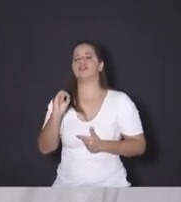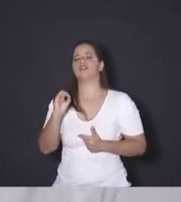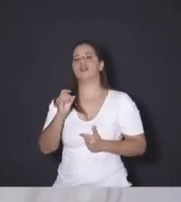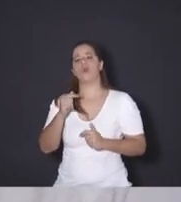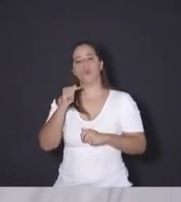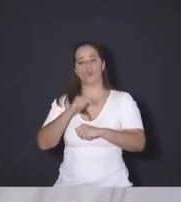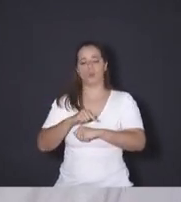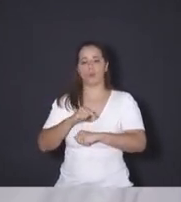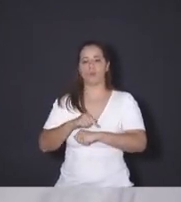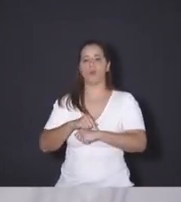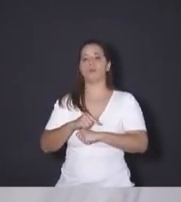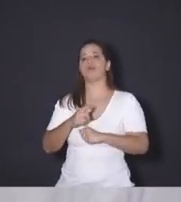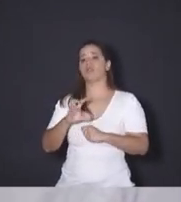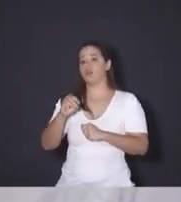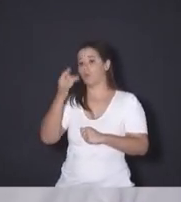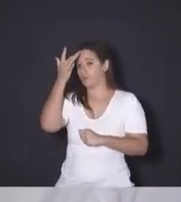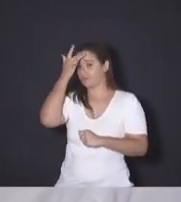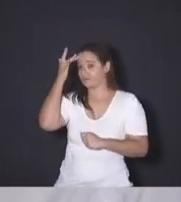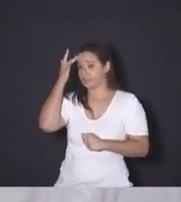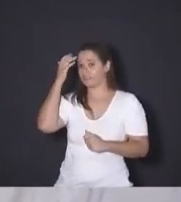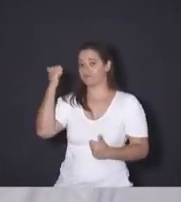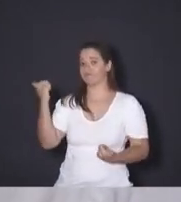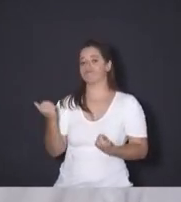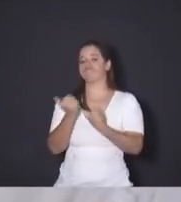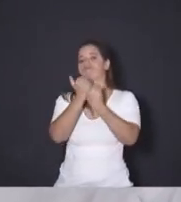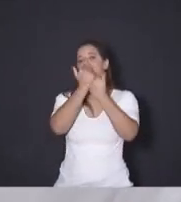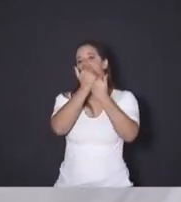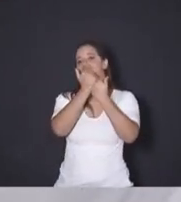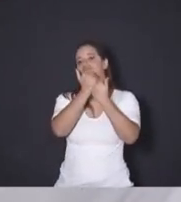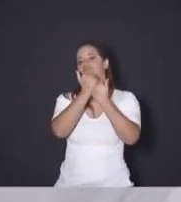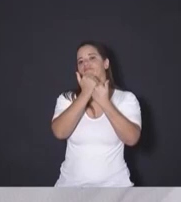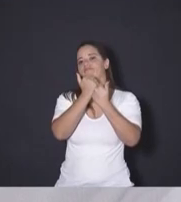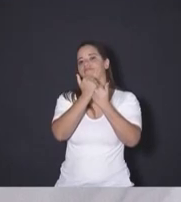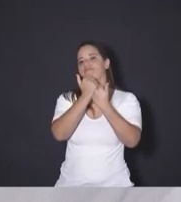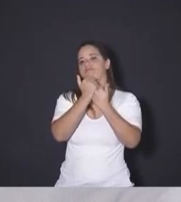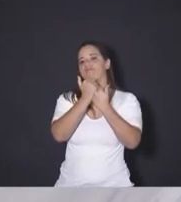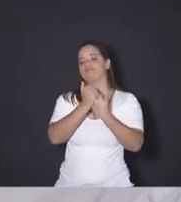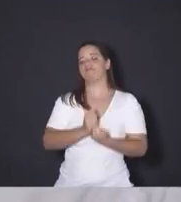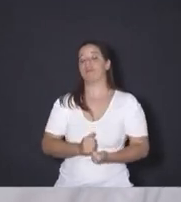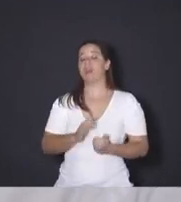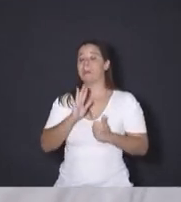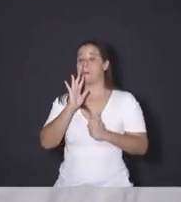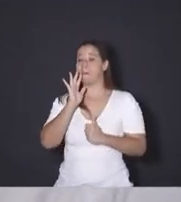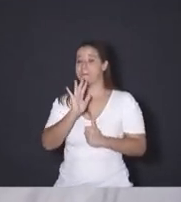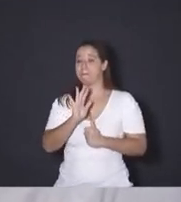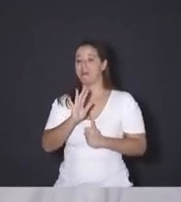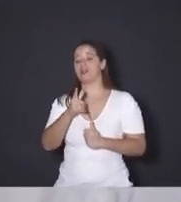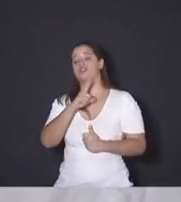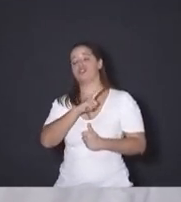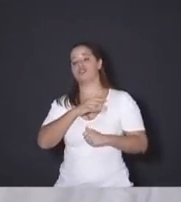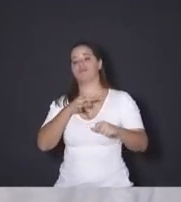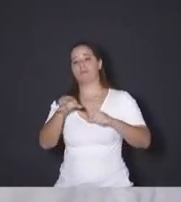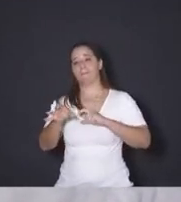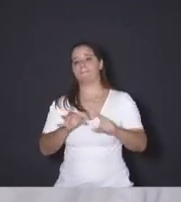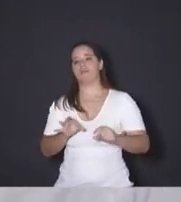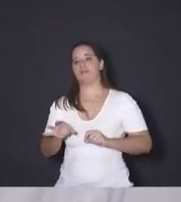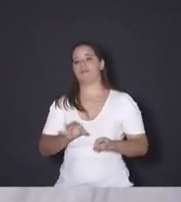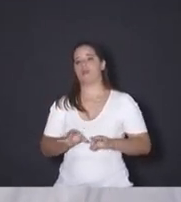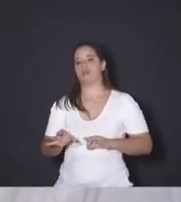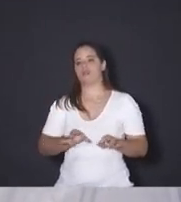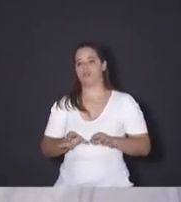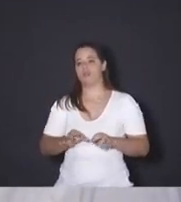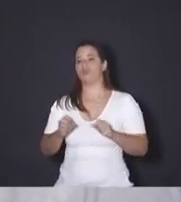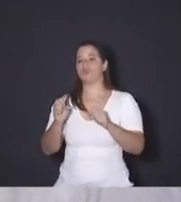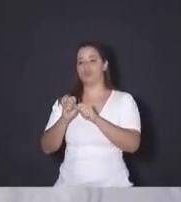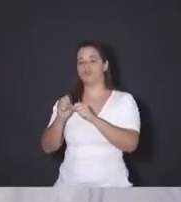em algum momento alguém vai ter que estar naquele lugar substituindo mas já há uma preparação eu estou